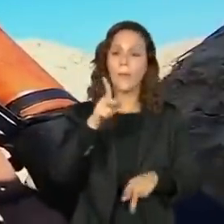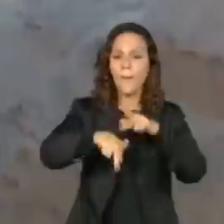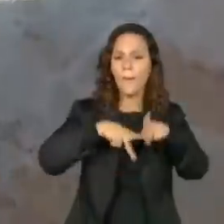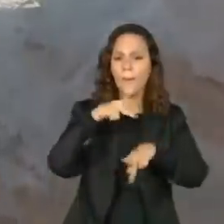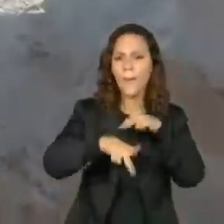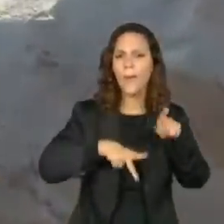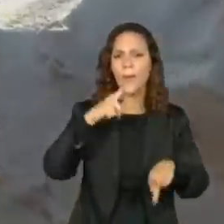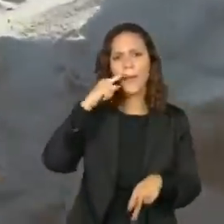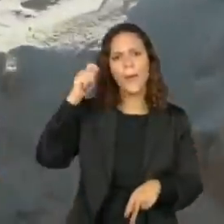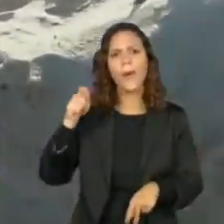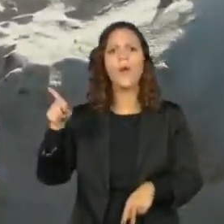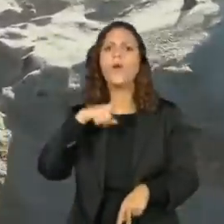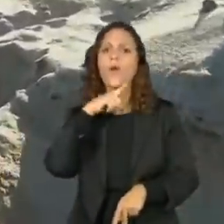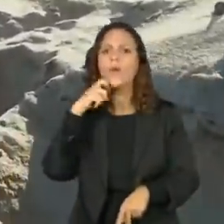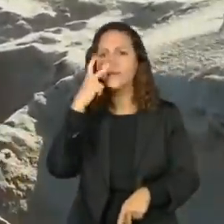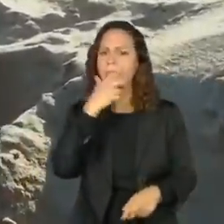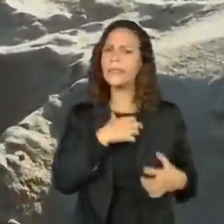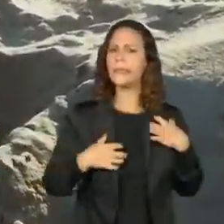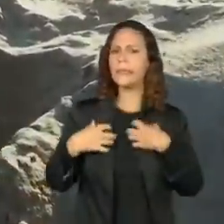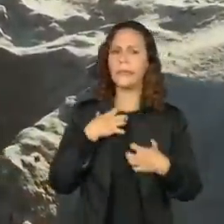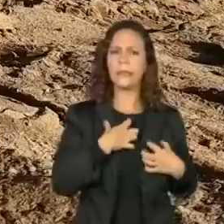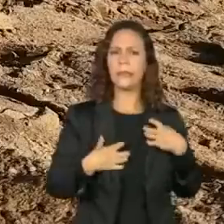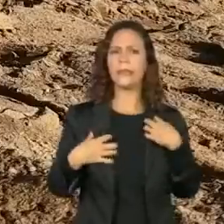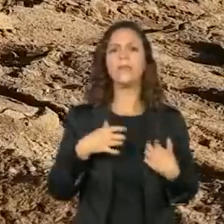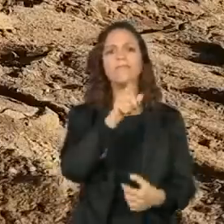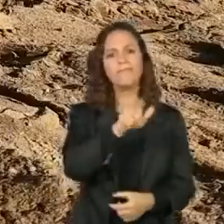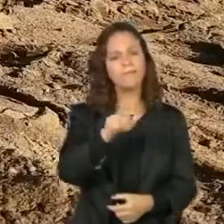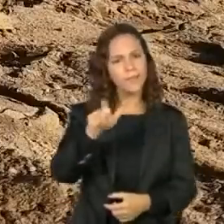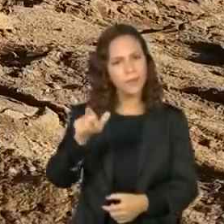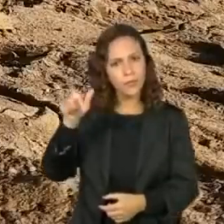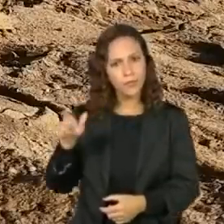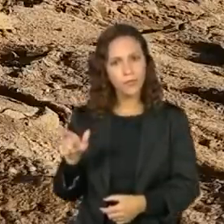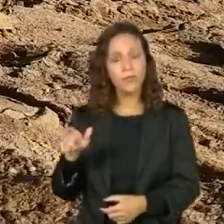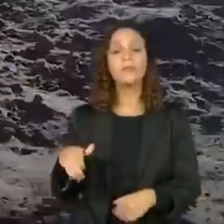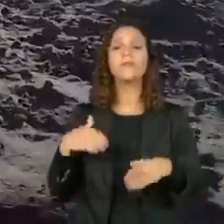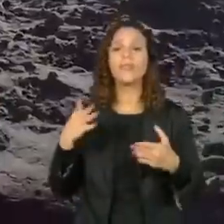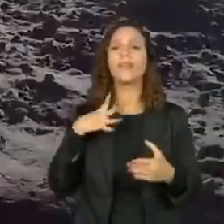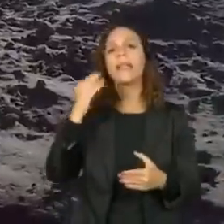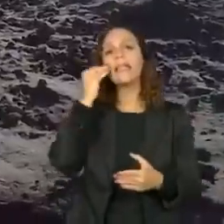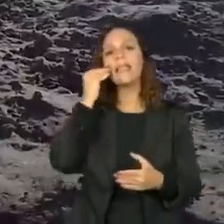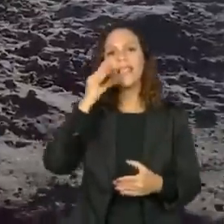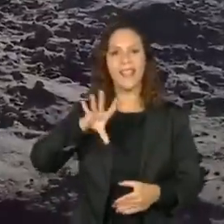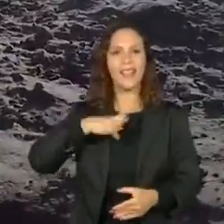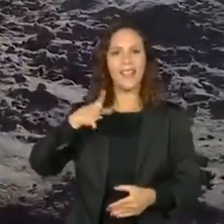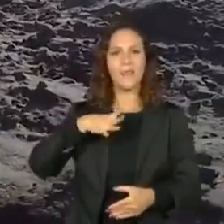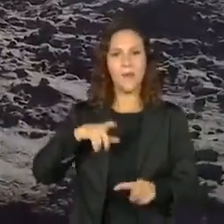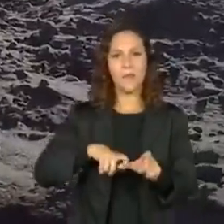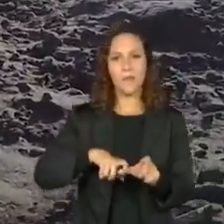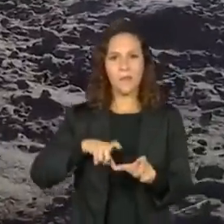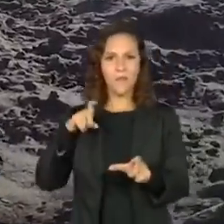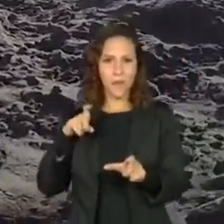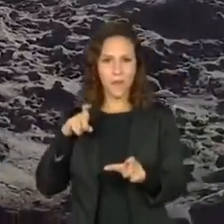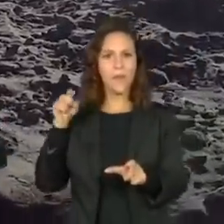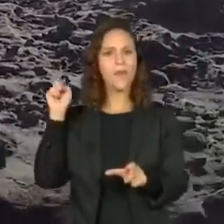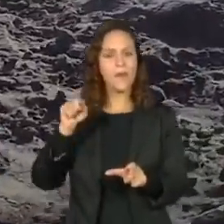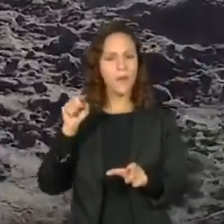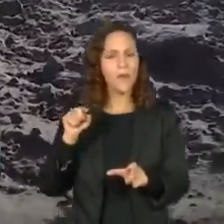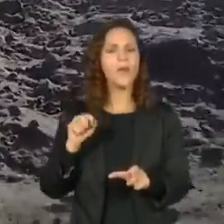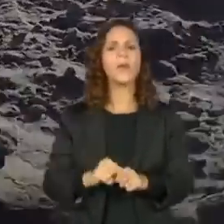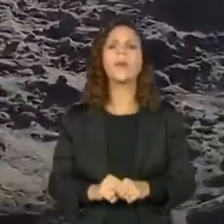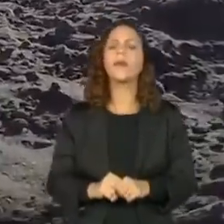Rússia instrumentaliza essas insatisfações de parte da população da Ucrânia e anexa a região da Crimeia, que é de maioria étnica russa, e apoia